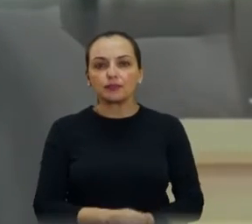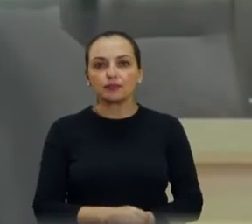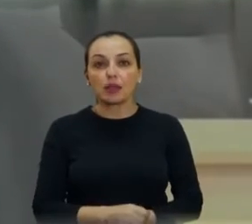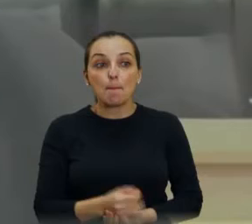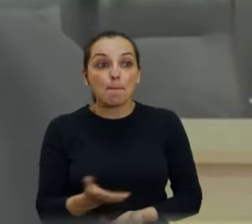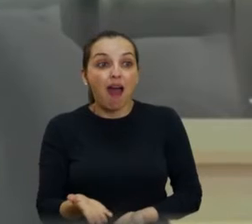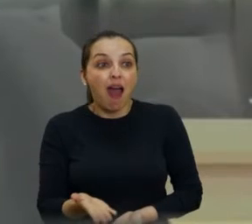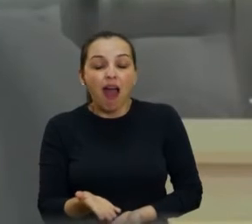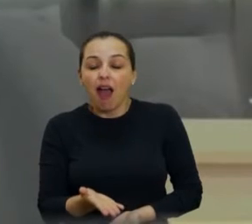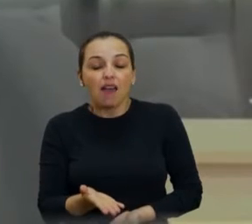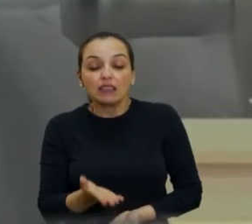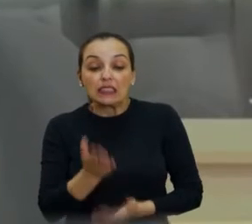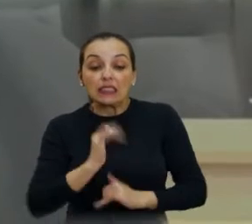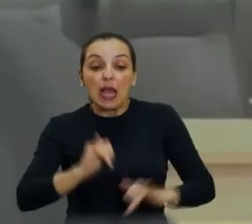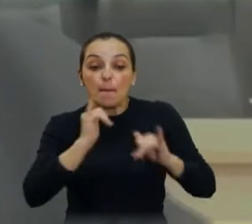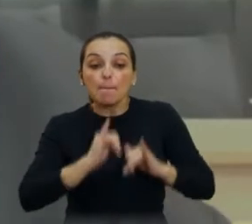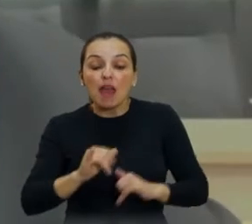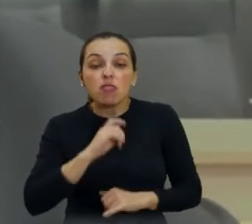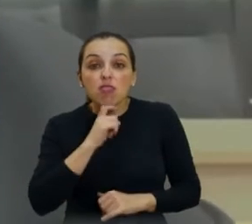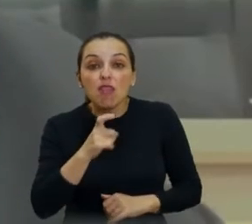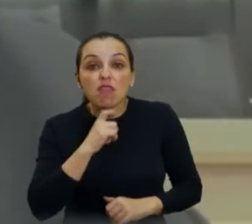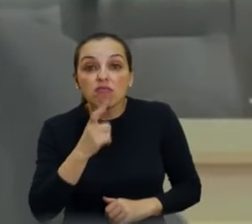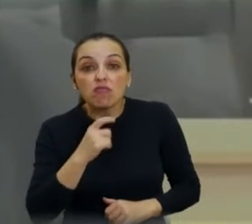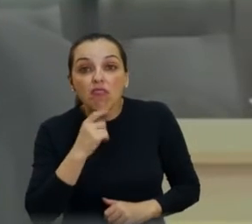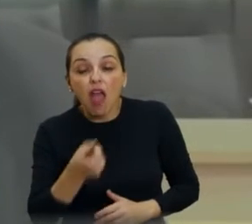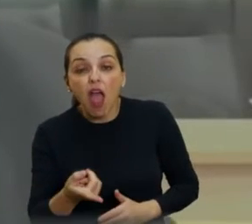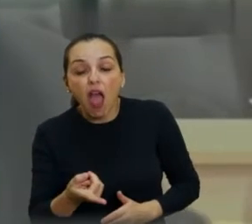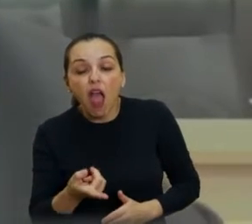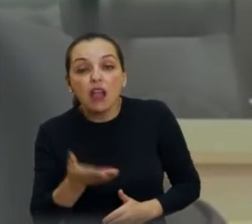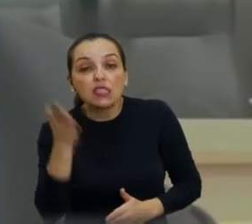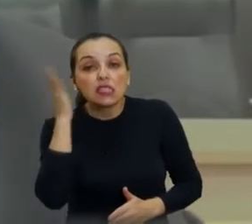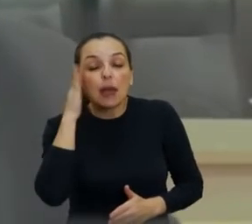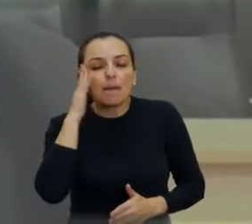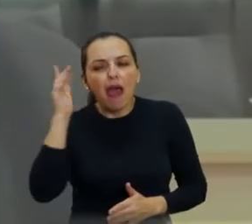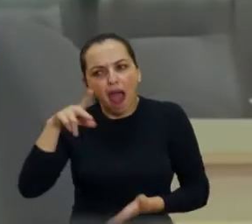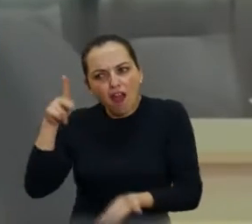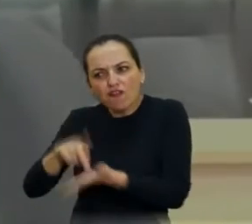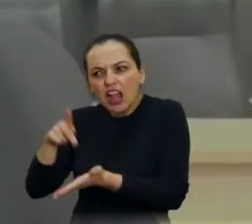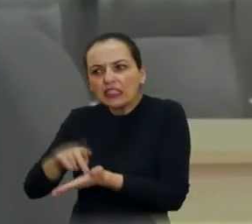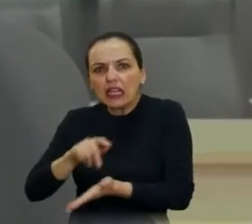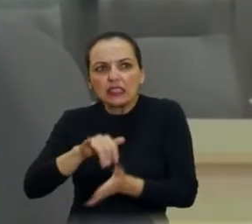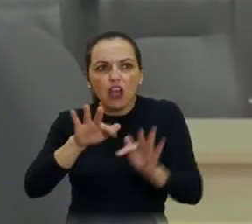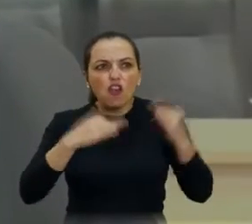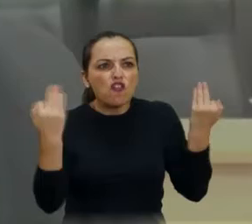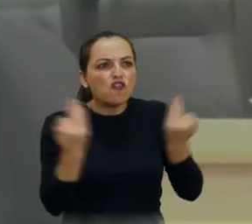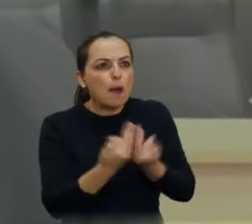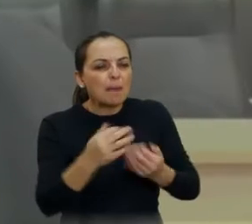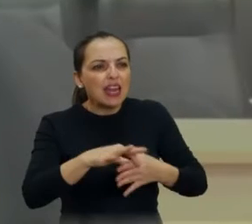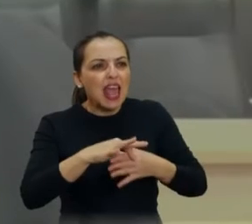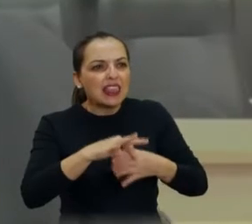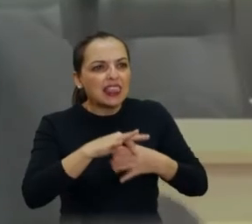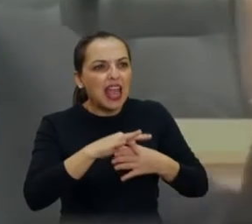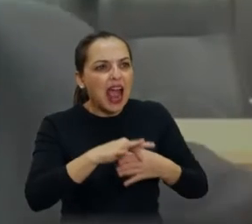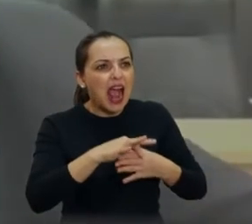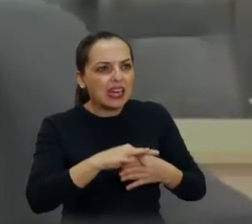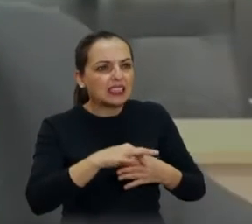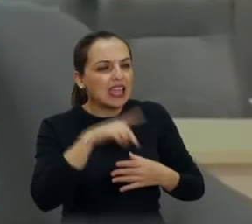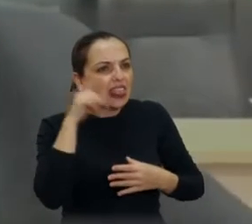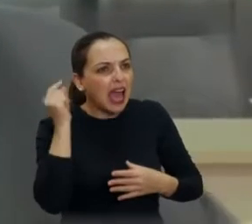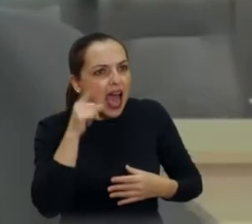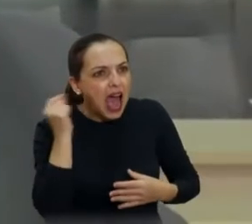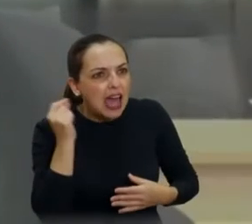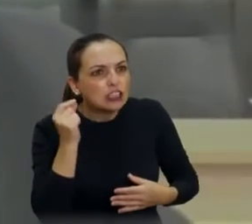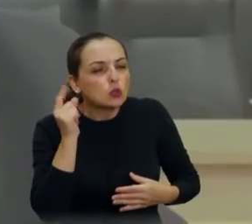ninguém desta imprensa querer saber onde que está o endereço, porque se tem uma família comendo gato, a gente tem que